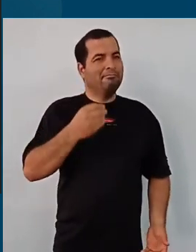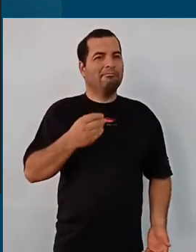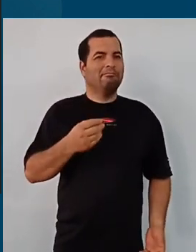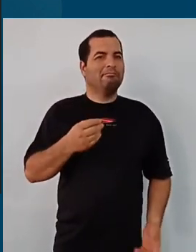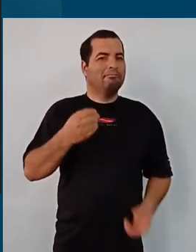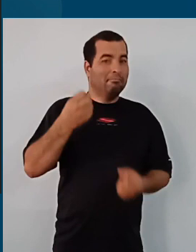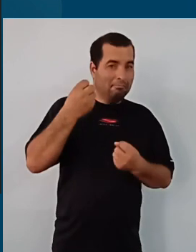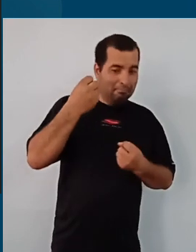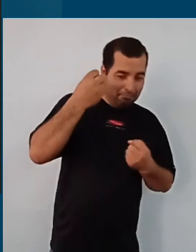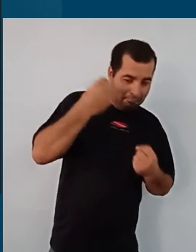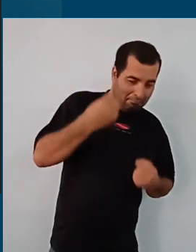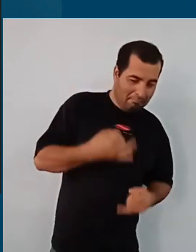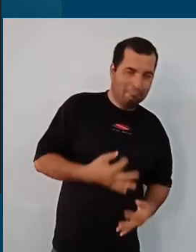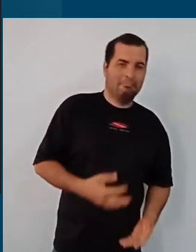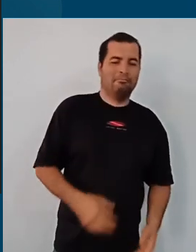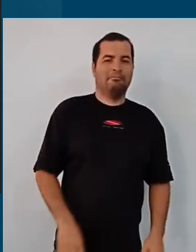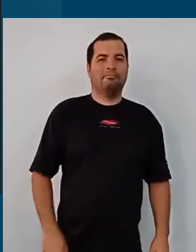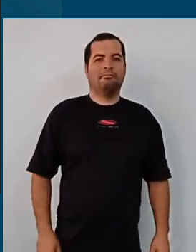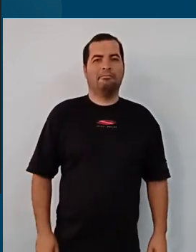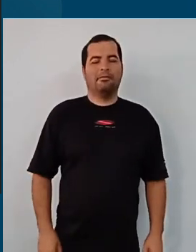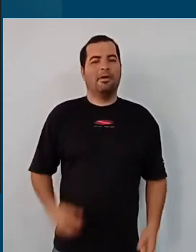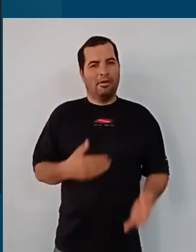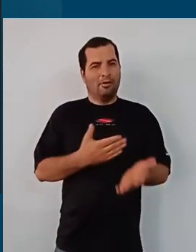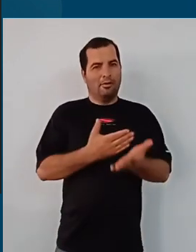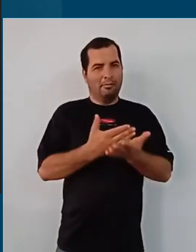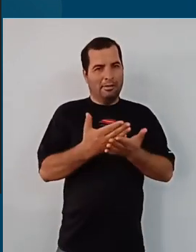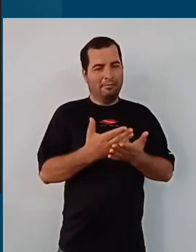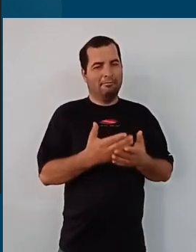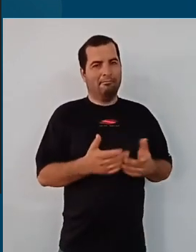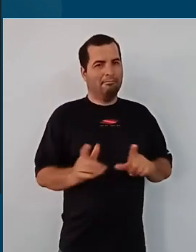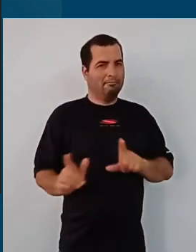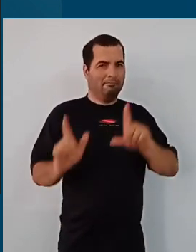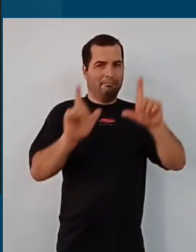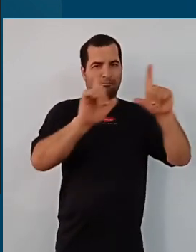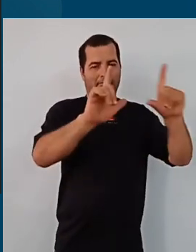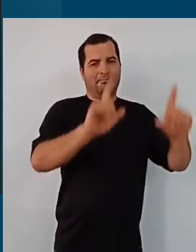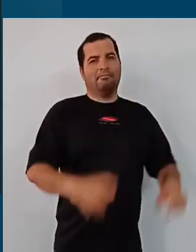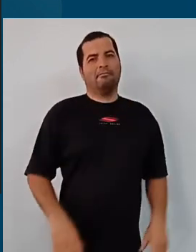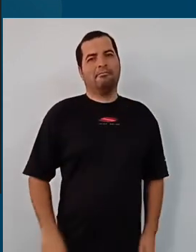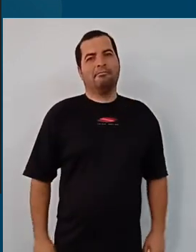alguma forma. Para começar, Aline, por favor,